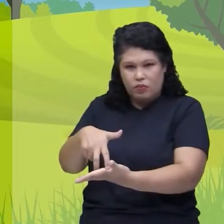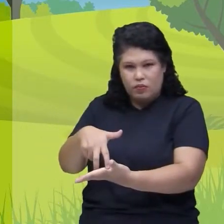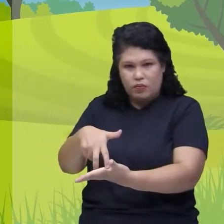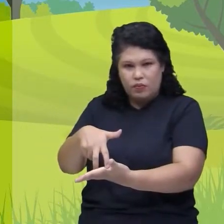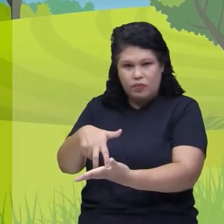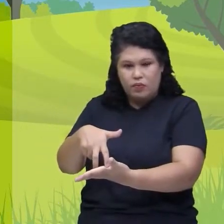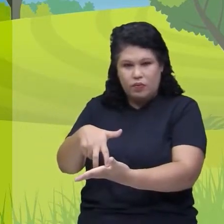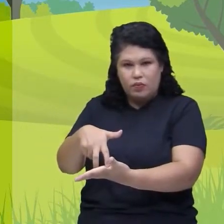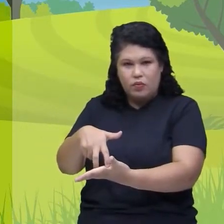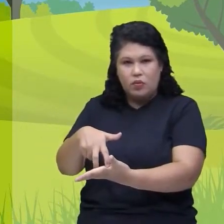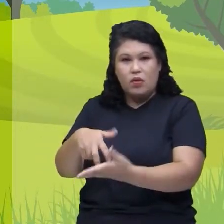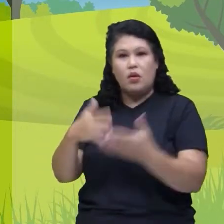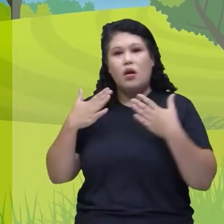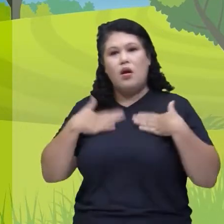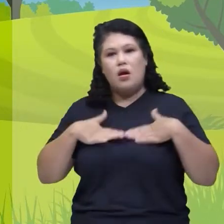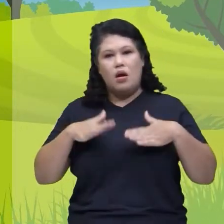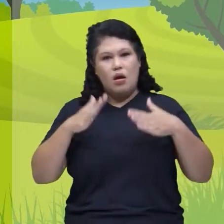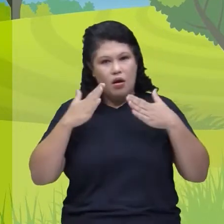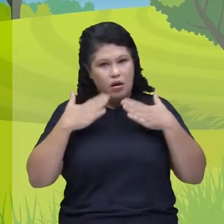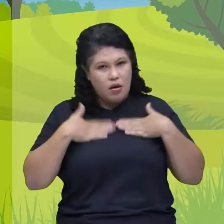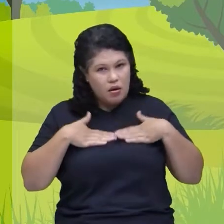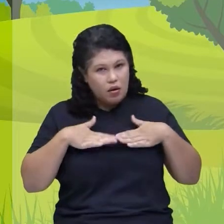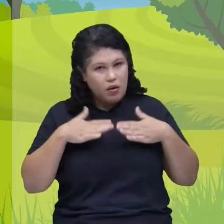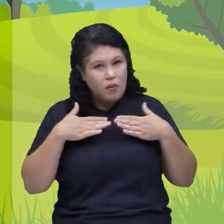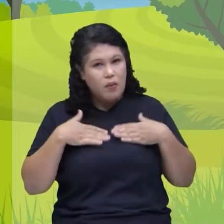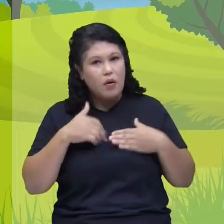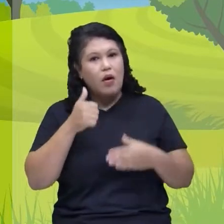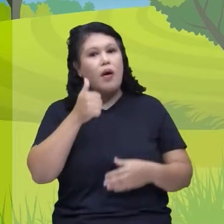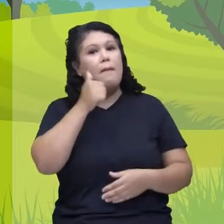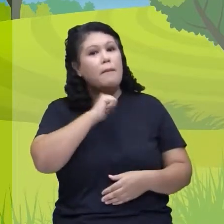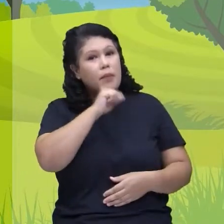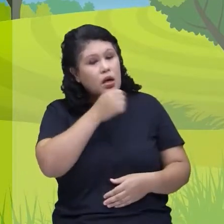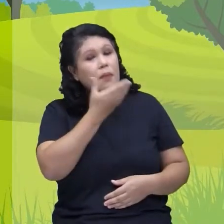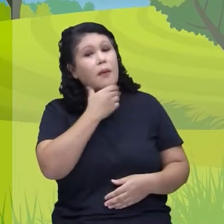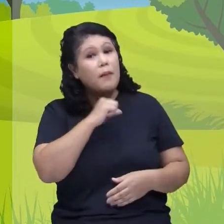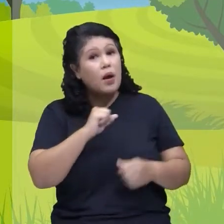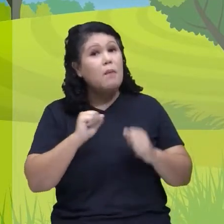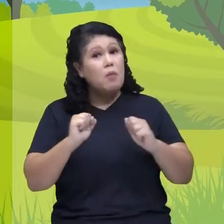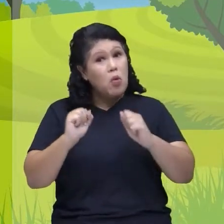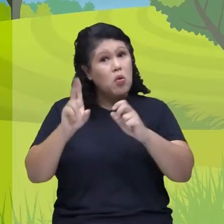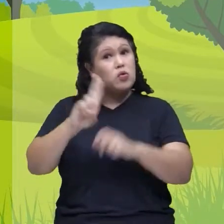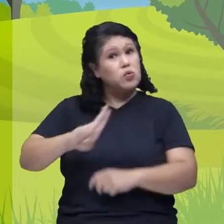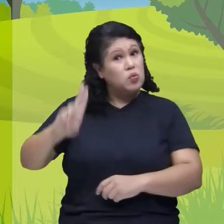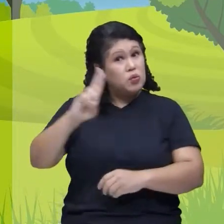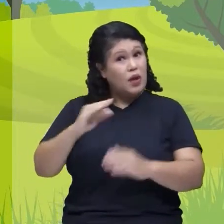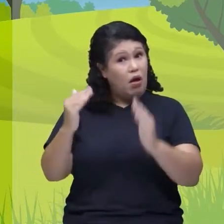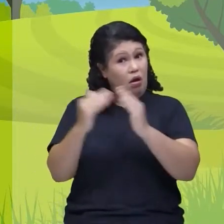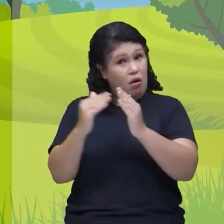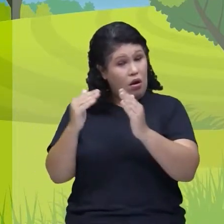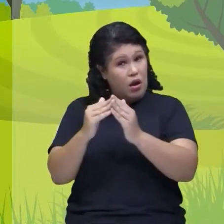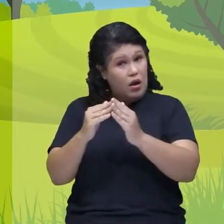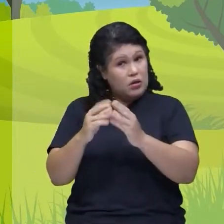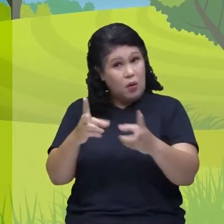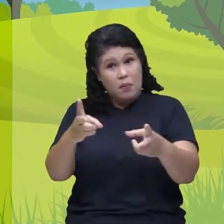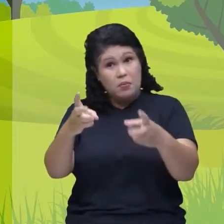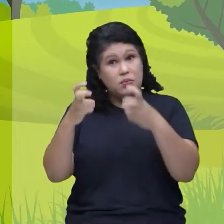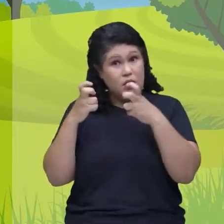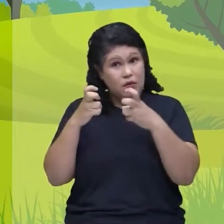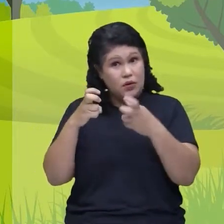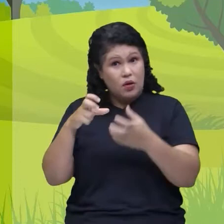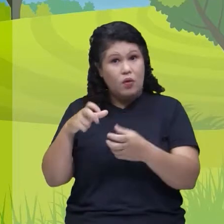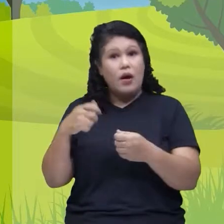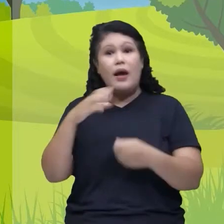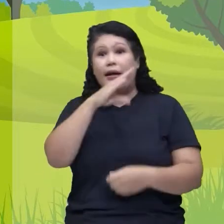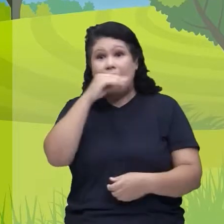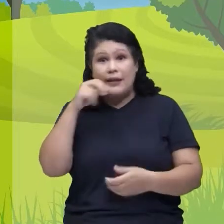Isso, acalma. Isso. Papai e mamãe pode até utilizar isso em casa, hein? Quando falar posição de escuta, a criança vai e fica